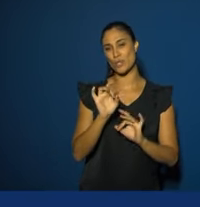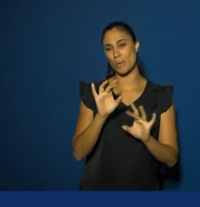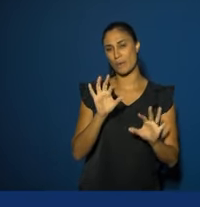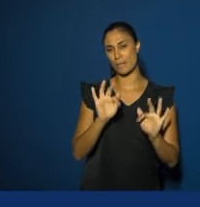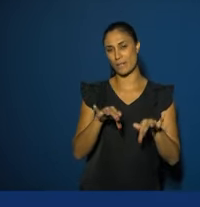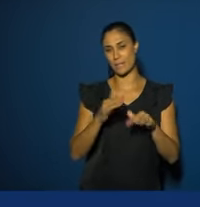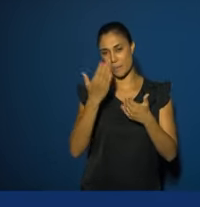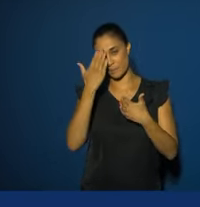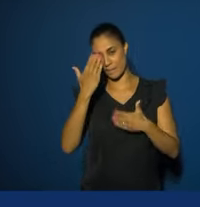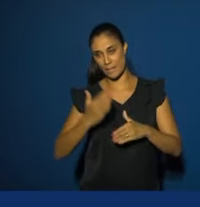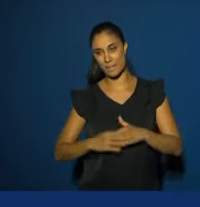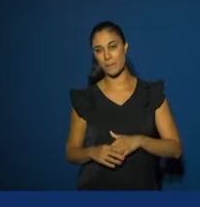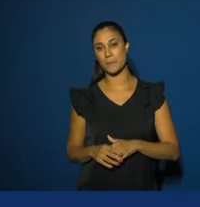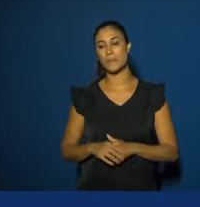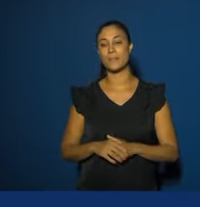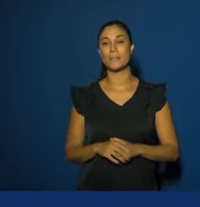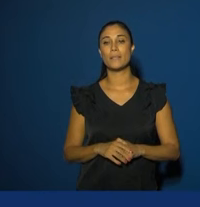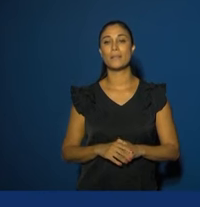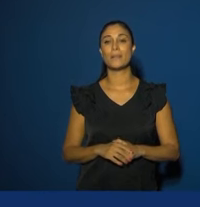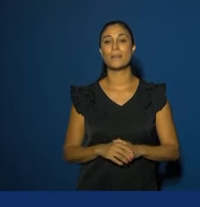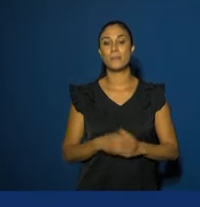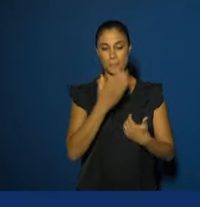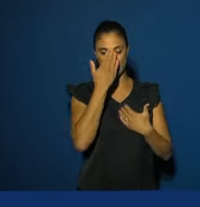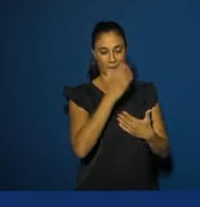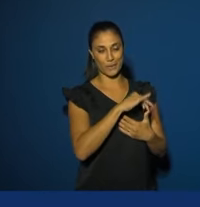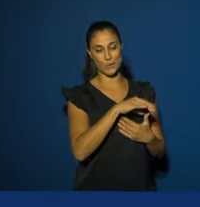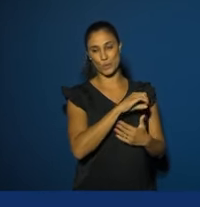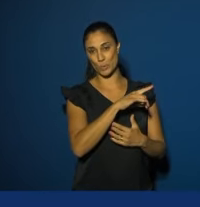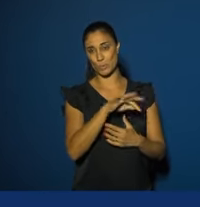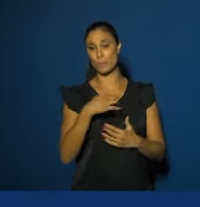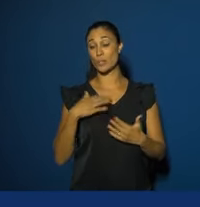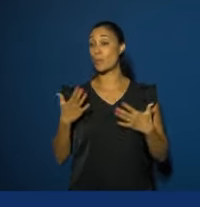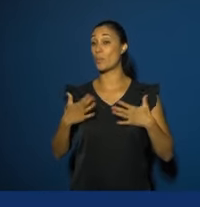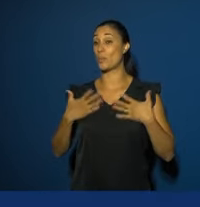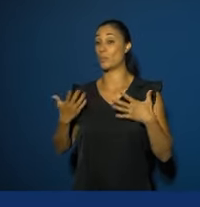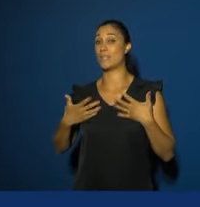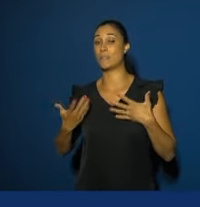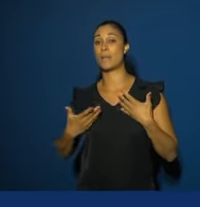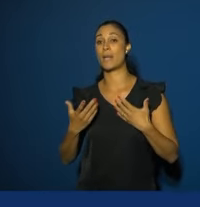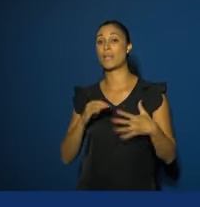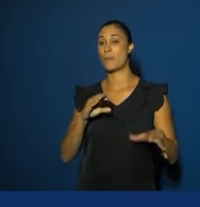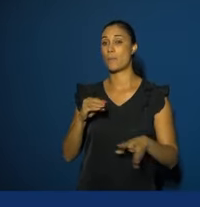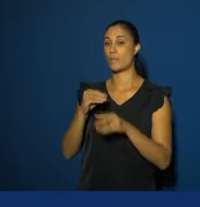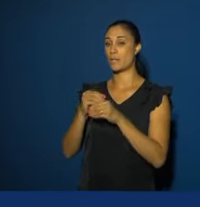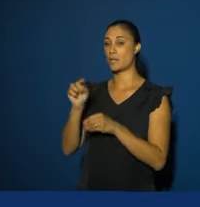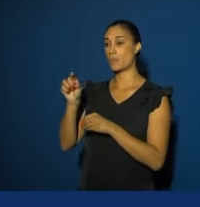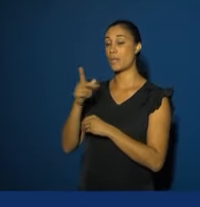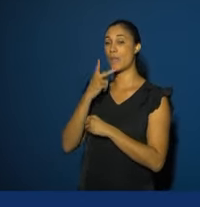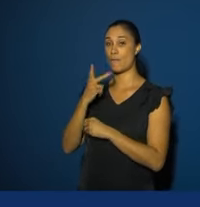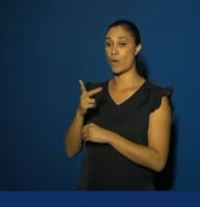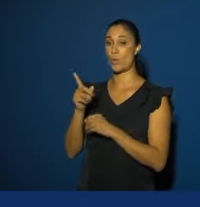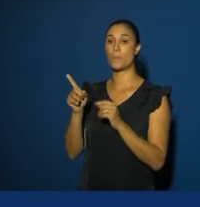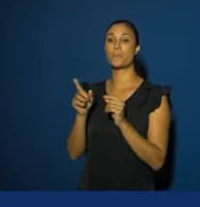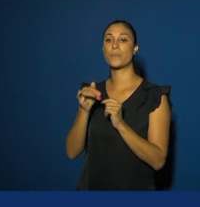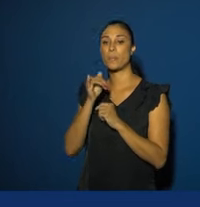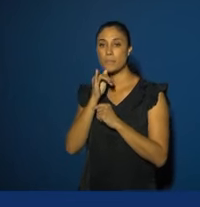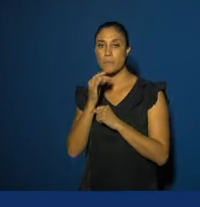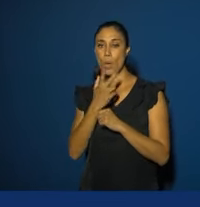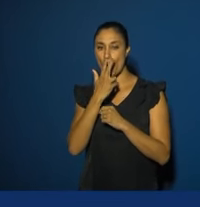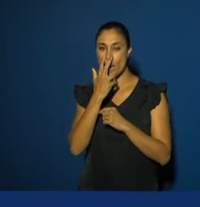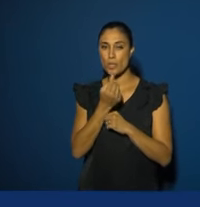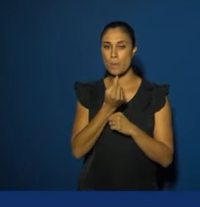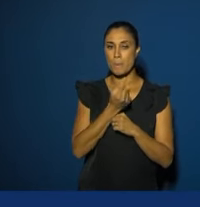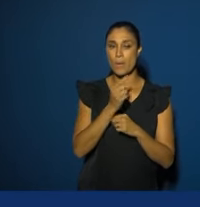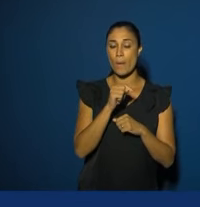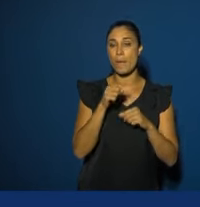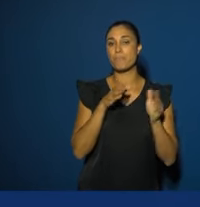concluir aqui obrigado Claro vamos lá Obrigada João a gente tá muito entusiasmado né pegando um gancho então com o que o barbut colocou acho que o primeiro